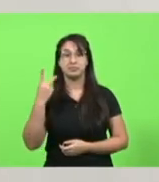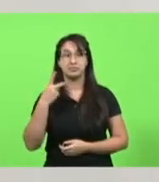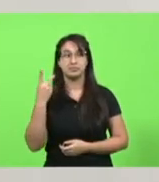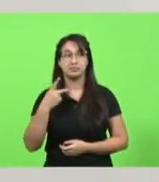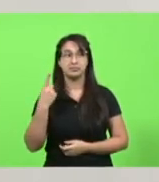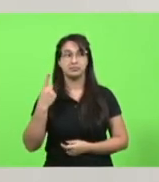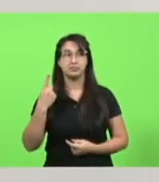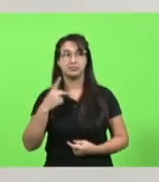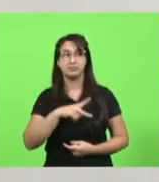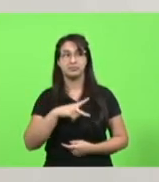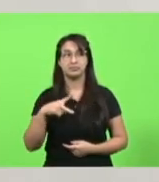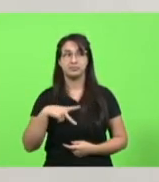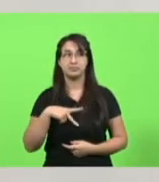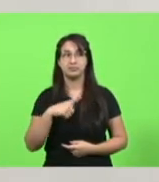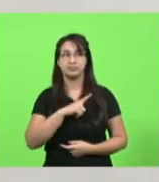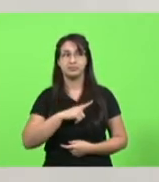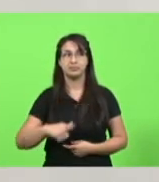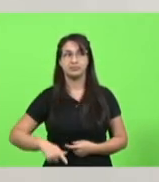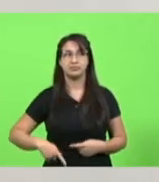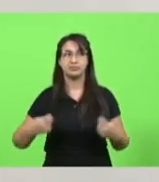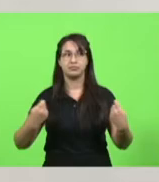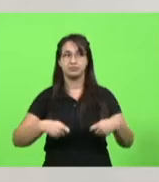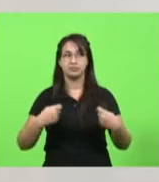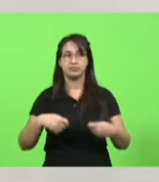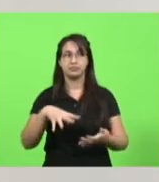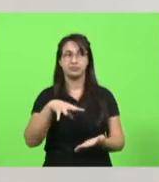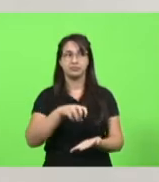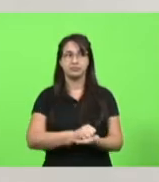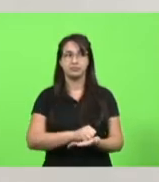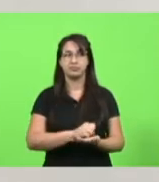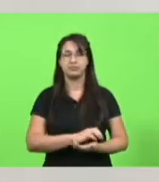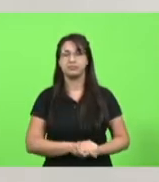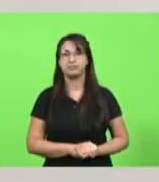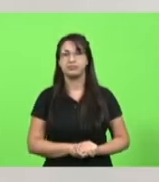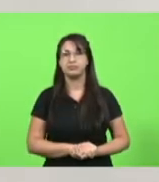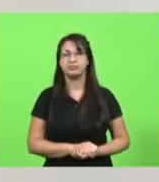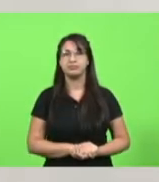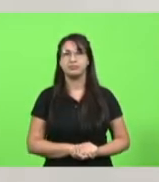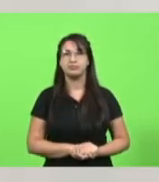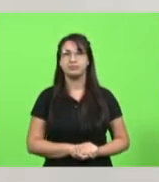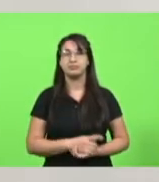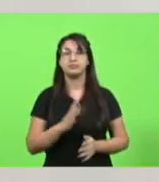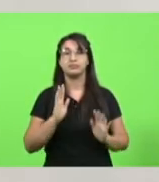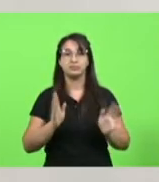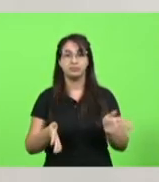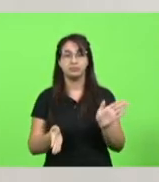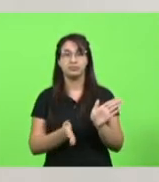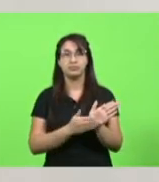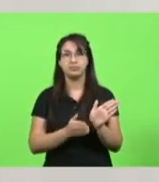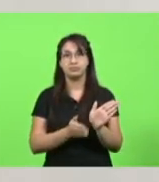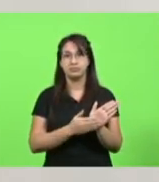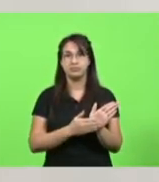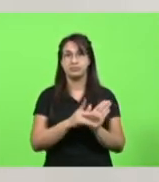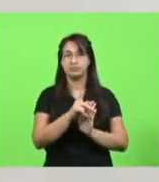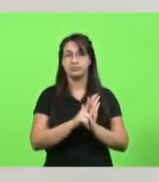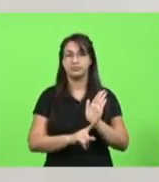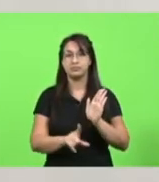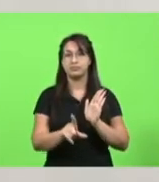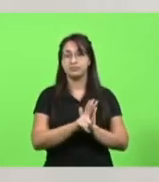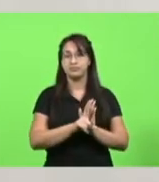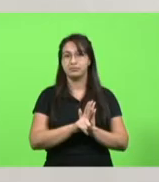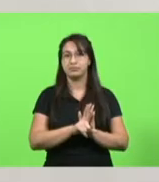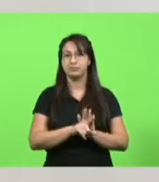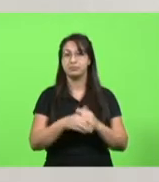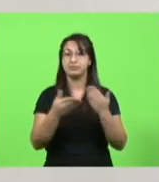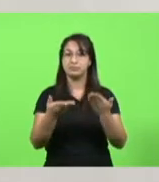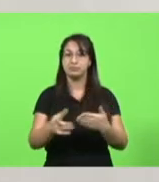do Estado também tem que definir, né, deputada? Nós temos já uma proposta de um projeto de lei que está na Casa